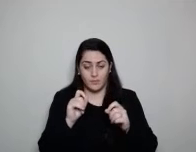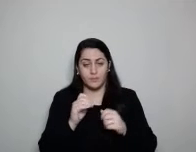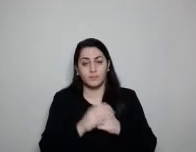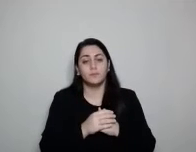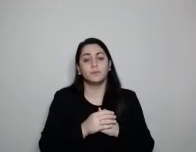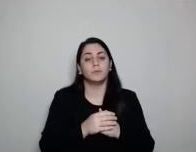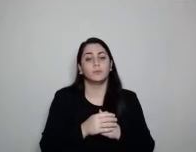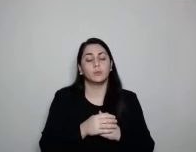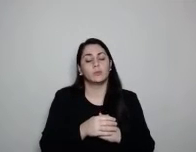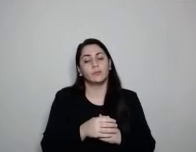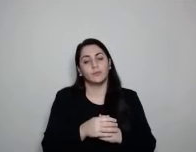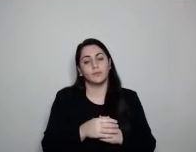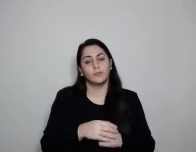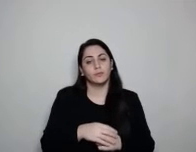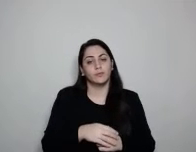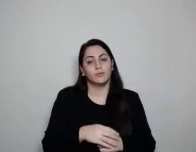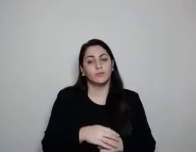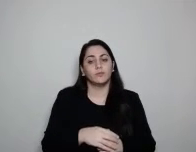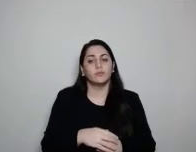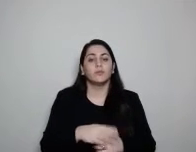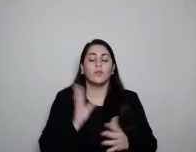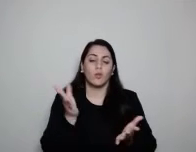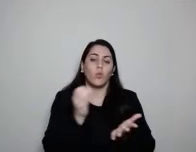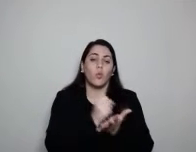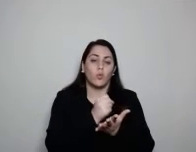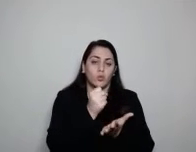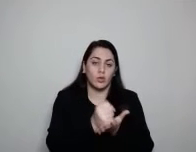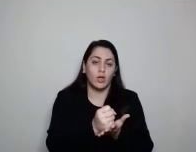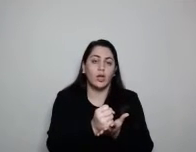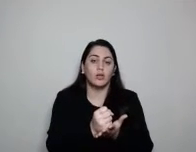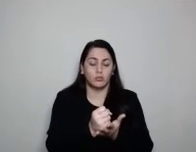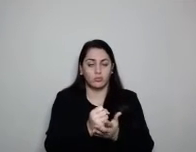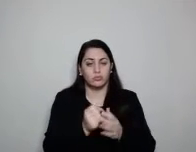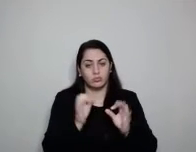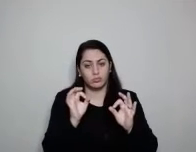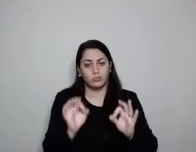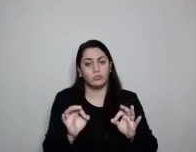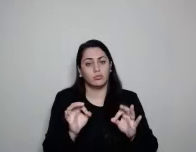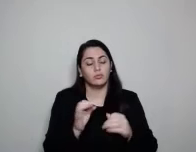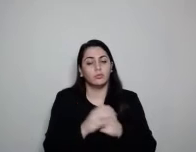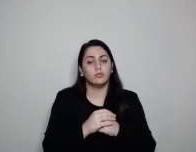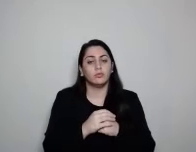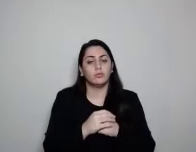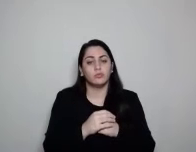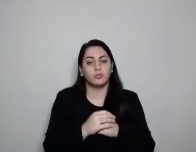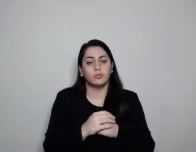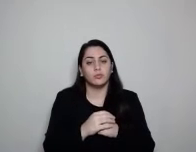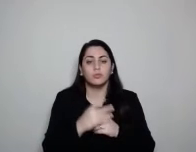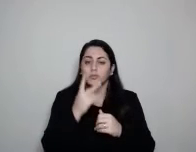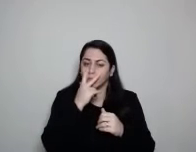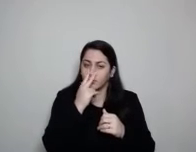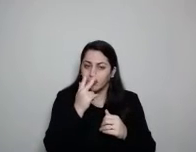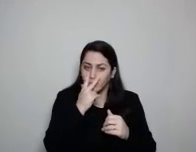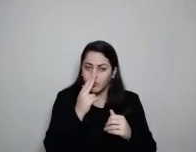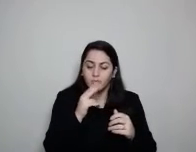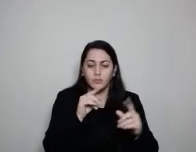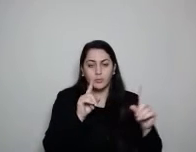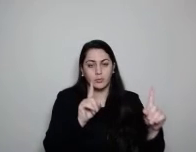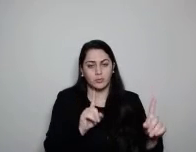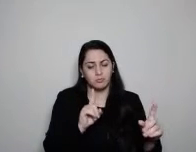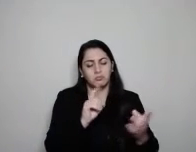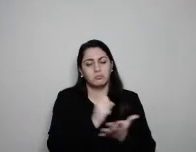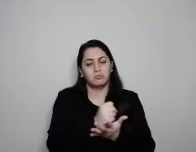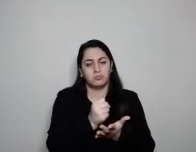embora os contratos de fato sejam semelhantes, embora